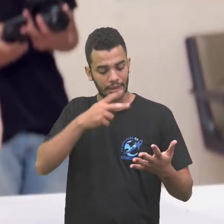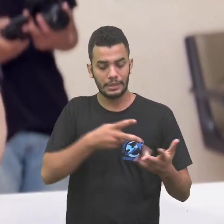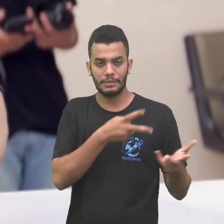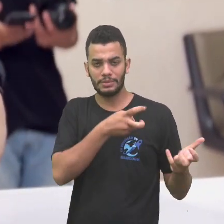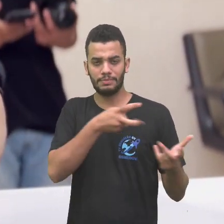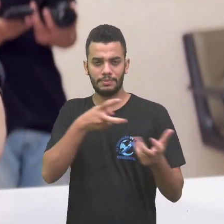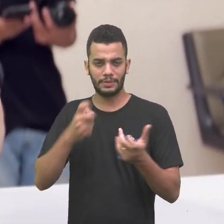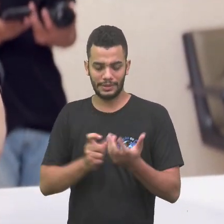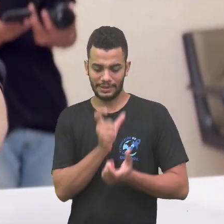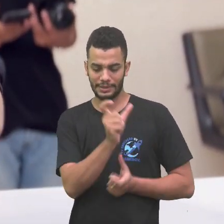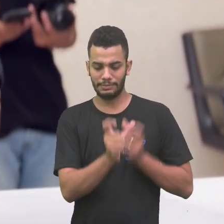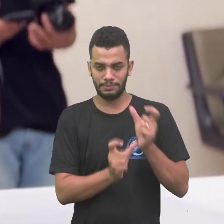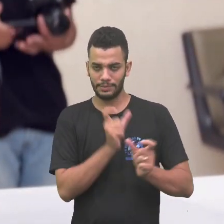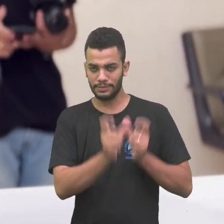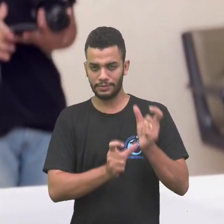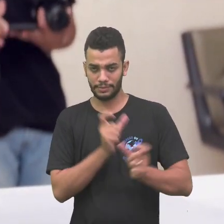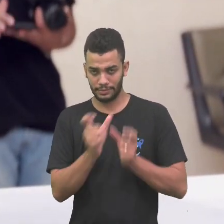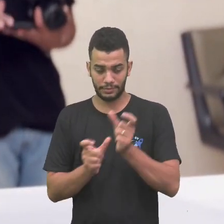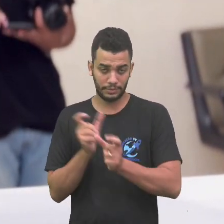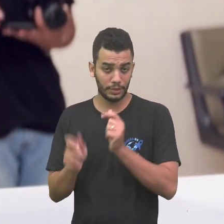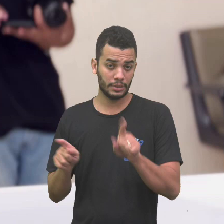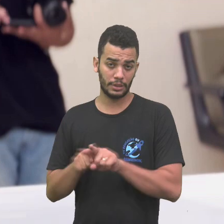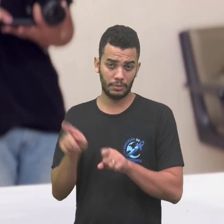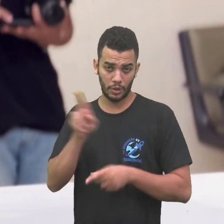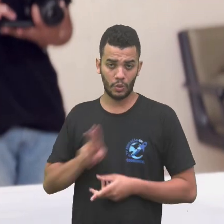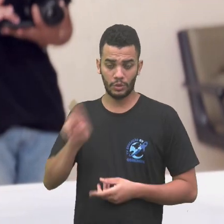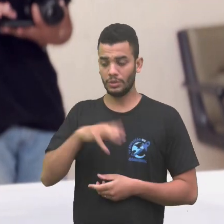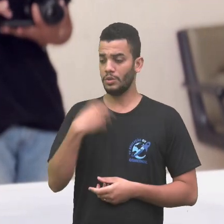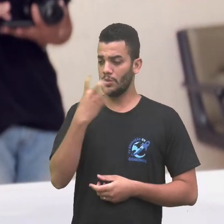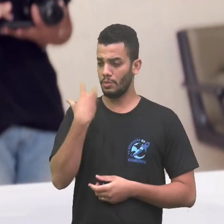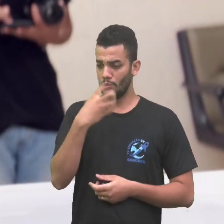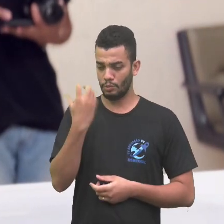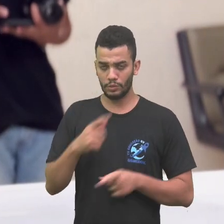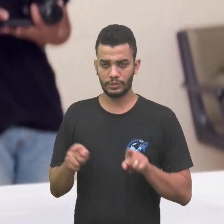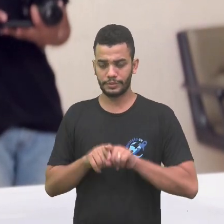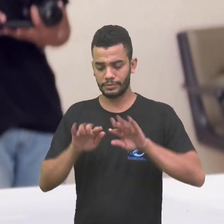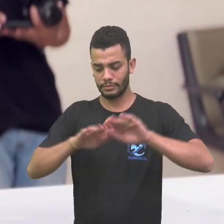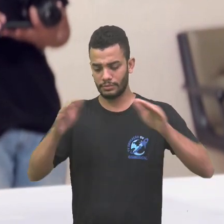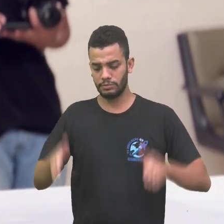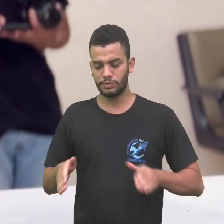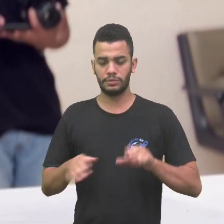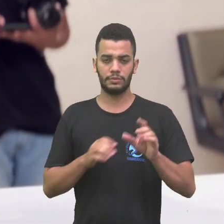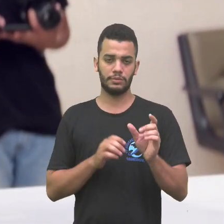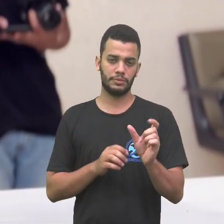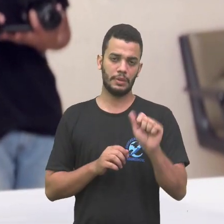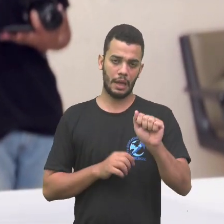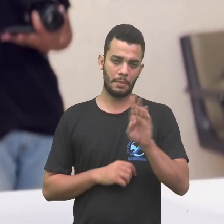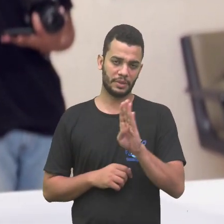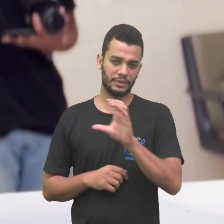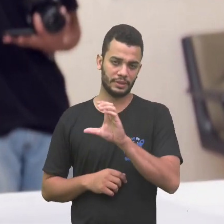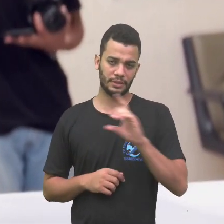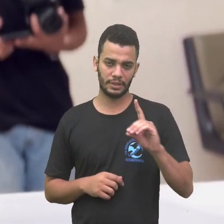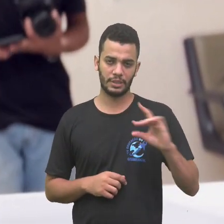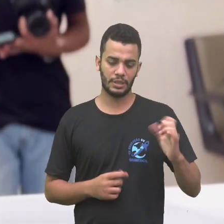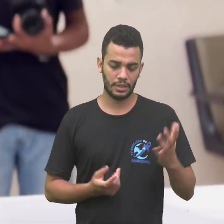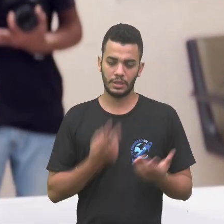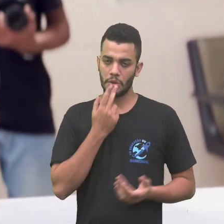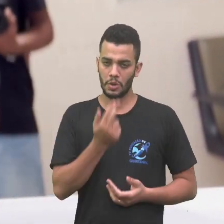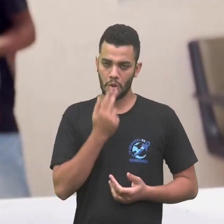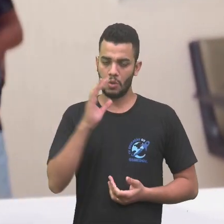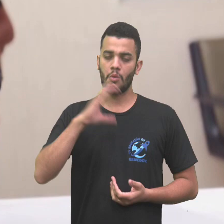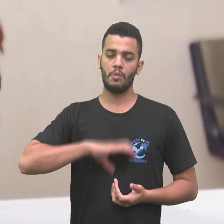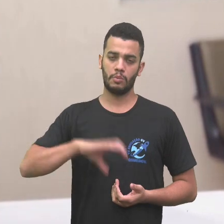como ferramenta lúdica e a mesa educacional alfabeto como ferramenta prática, a partir da